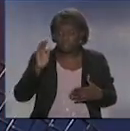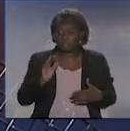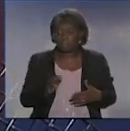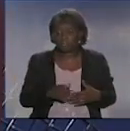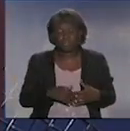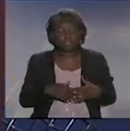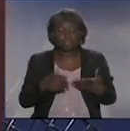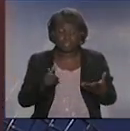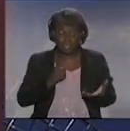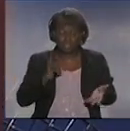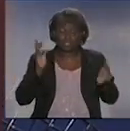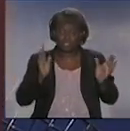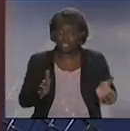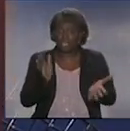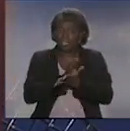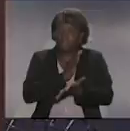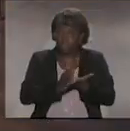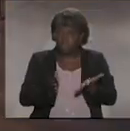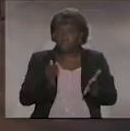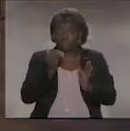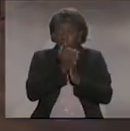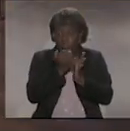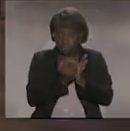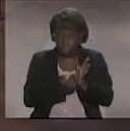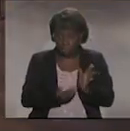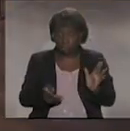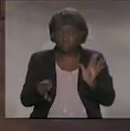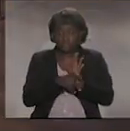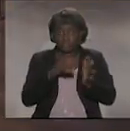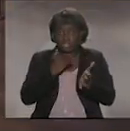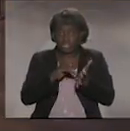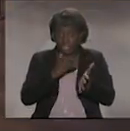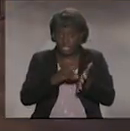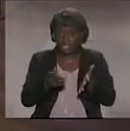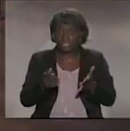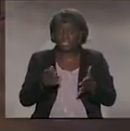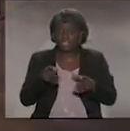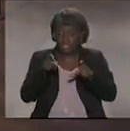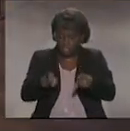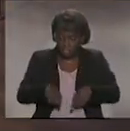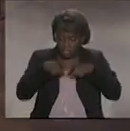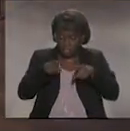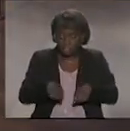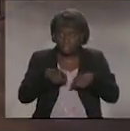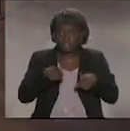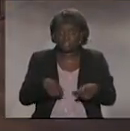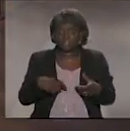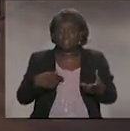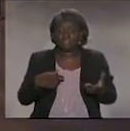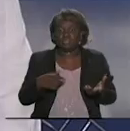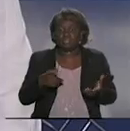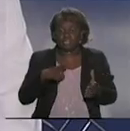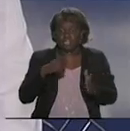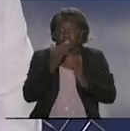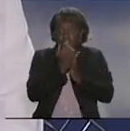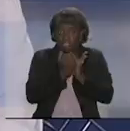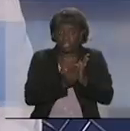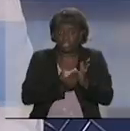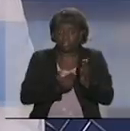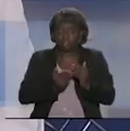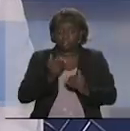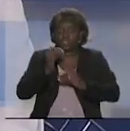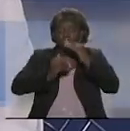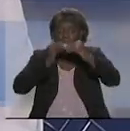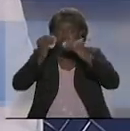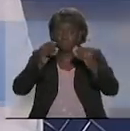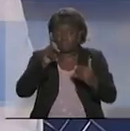e possa... Existem já alguns programas da própria Secretaria de Agricultura, no